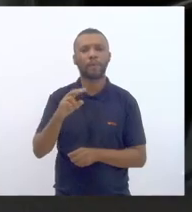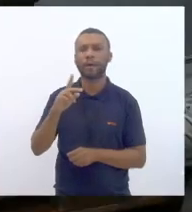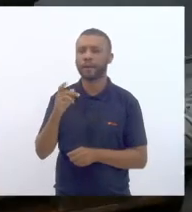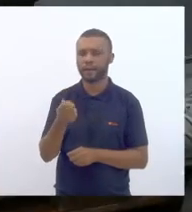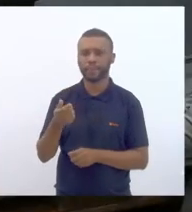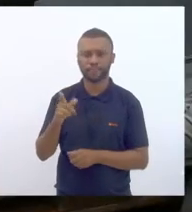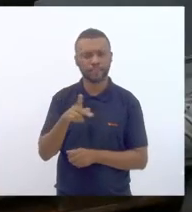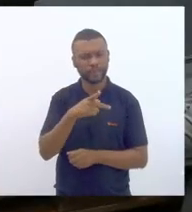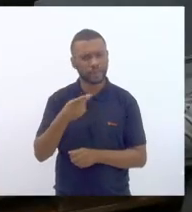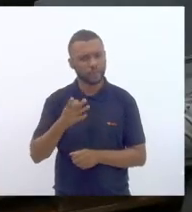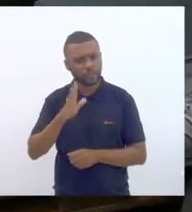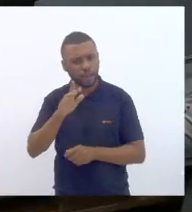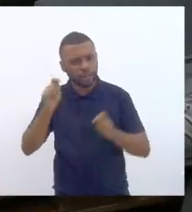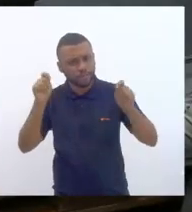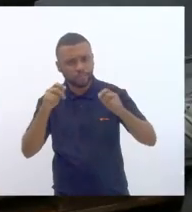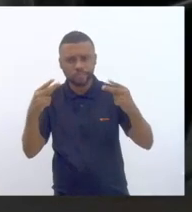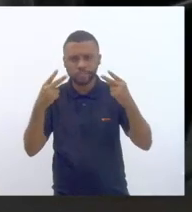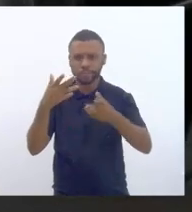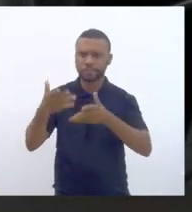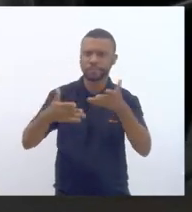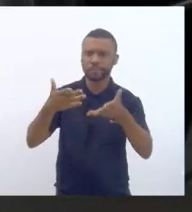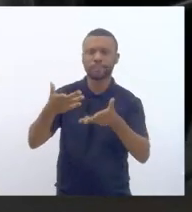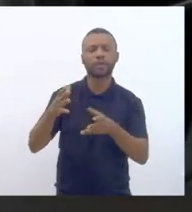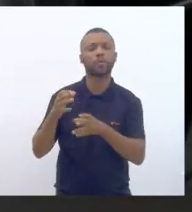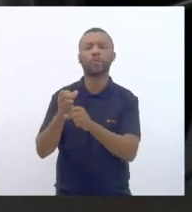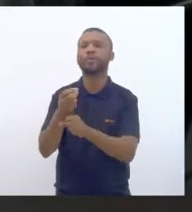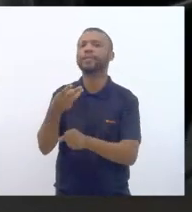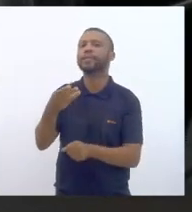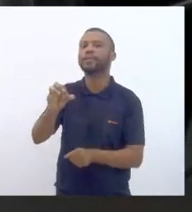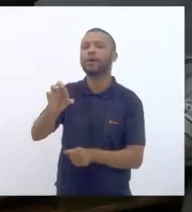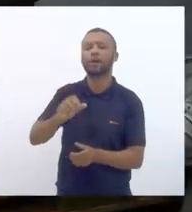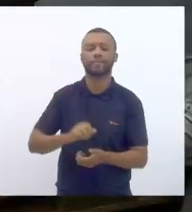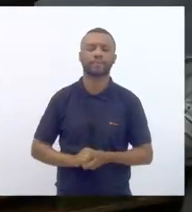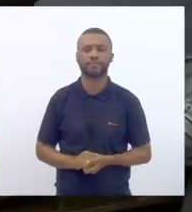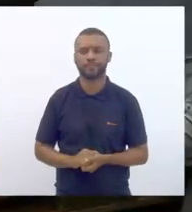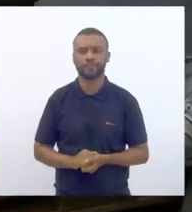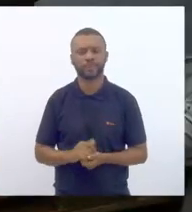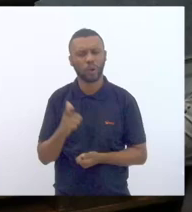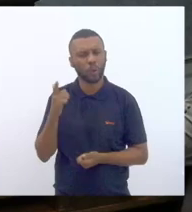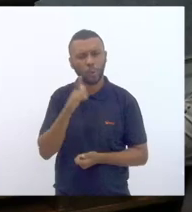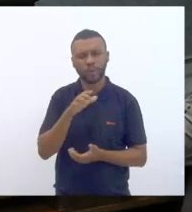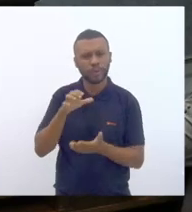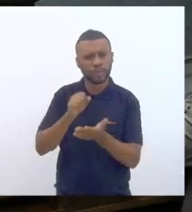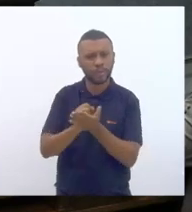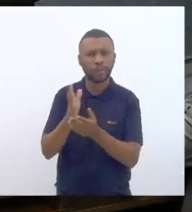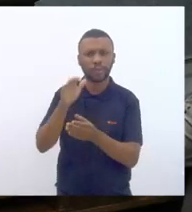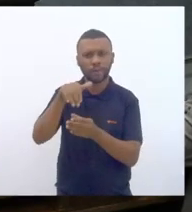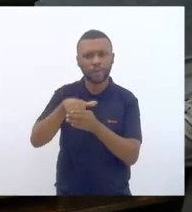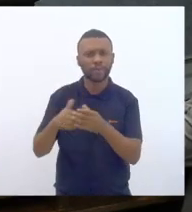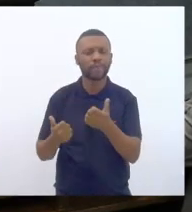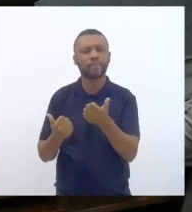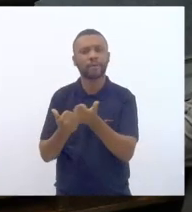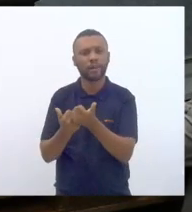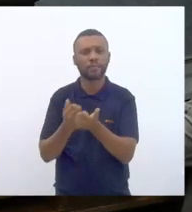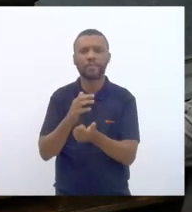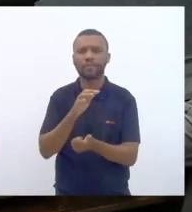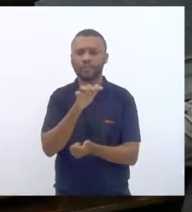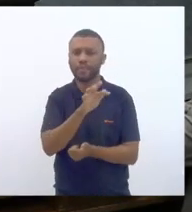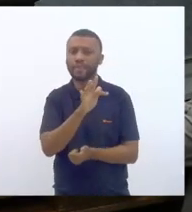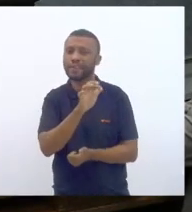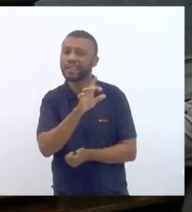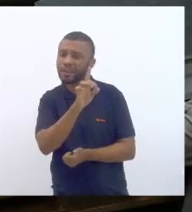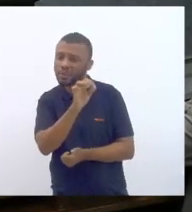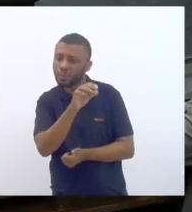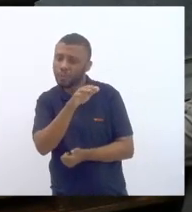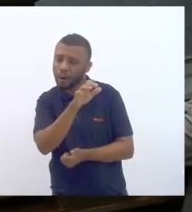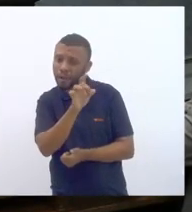Presidente, está me ouvindo? Voto sim. Sim, 39. Você consegue consignar meu voto favorável ao Fernando Moraes também?